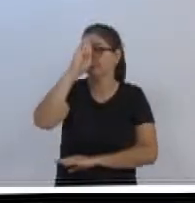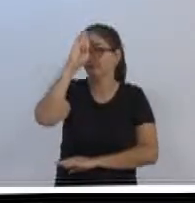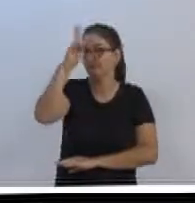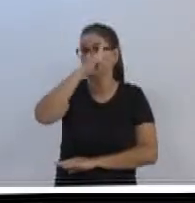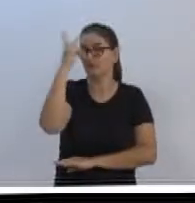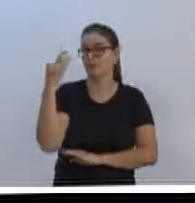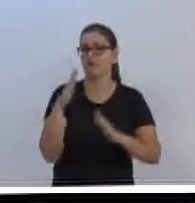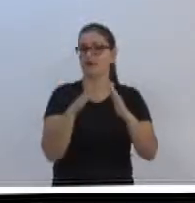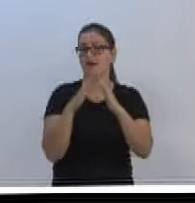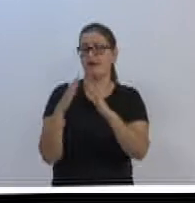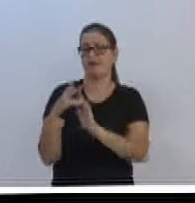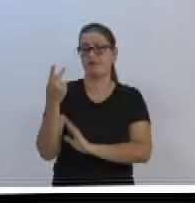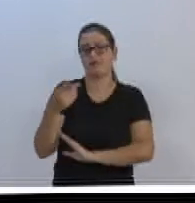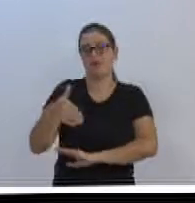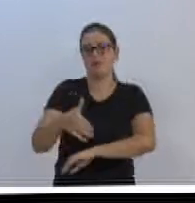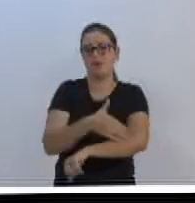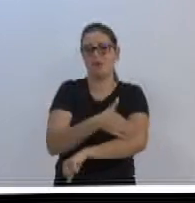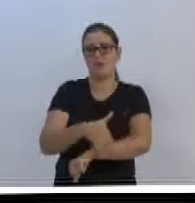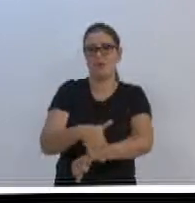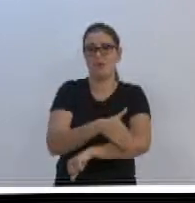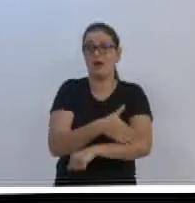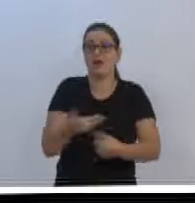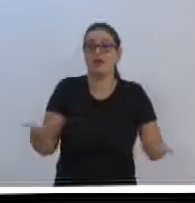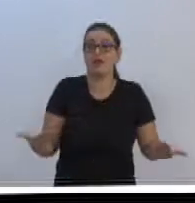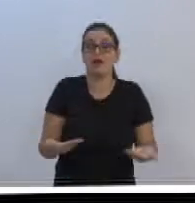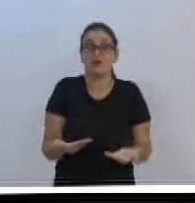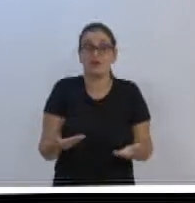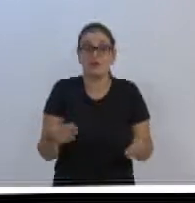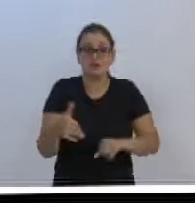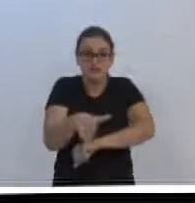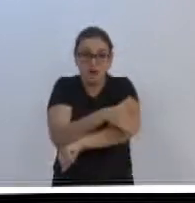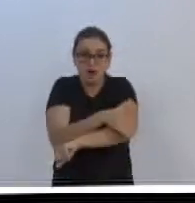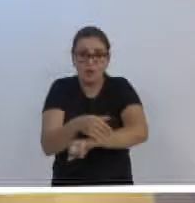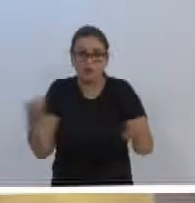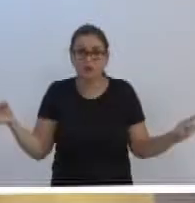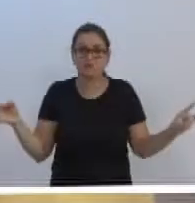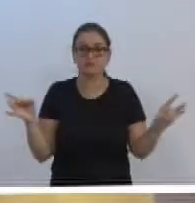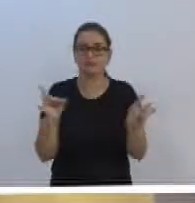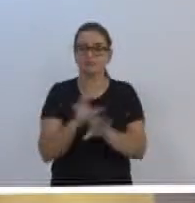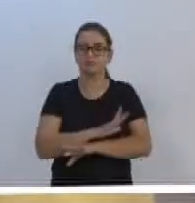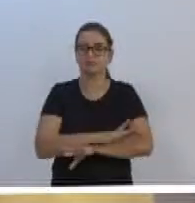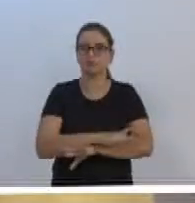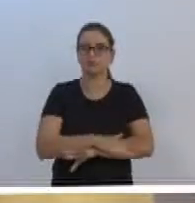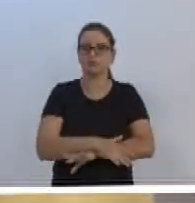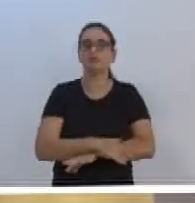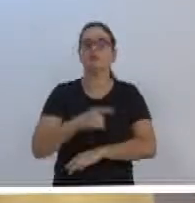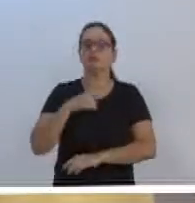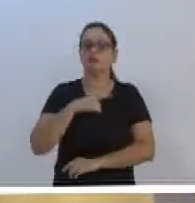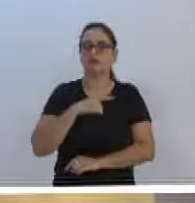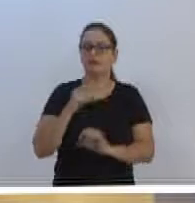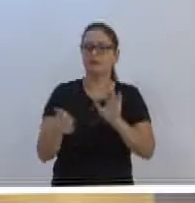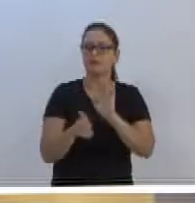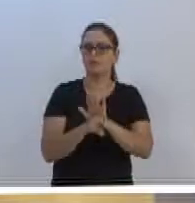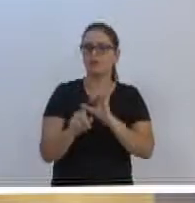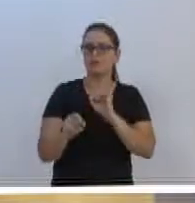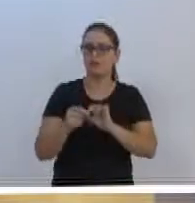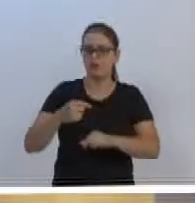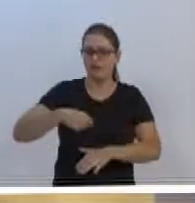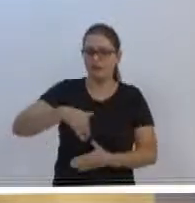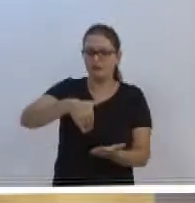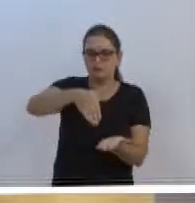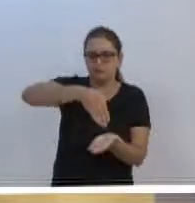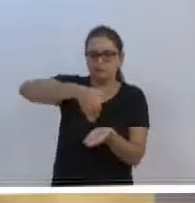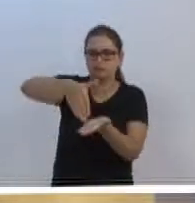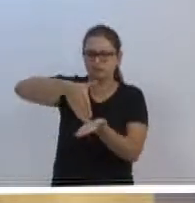naquela rua e hoje a star wars está entregue é com a sinalização claro que